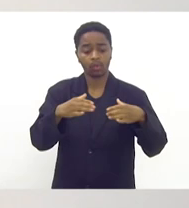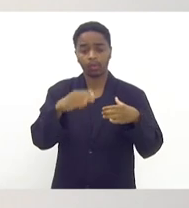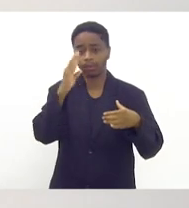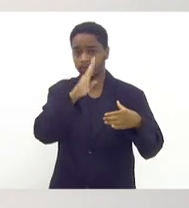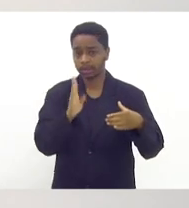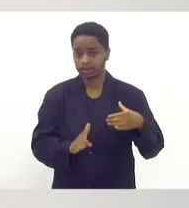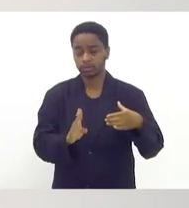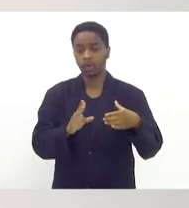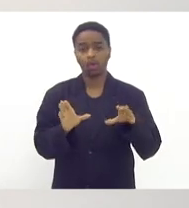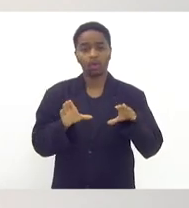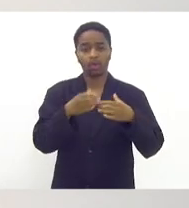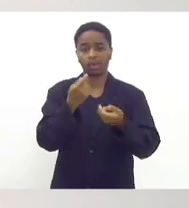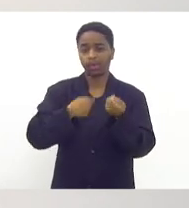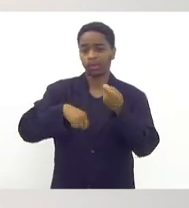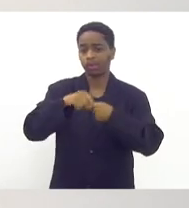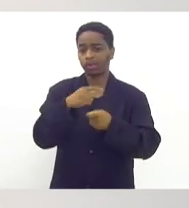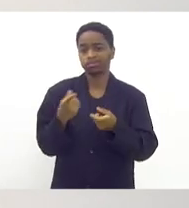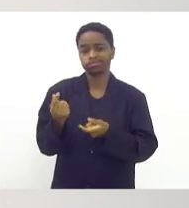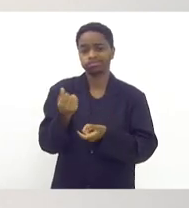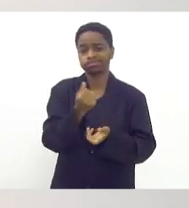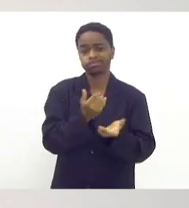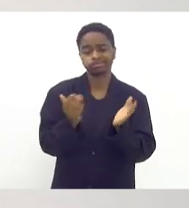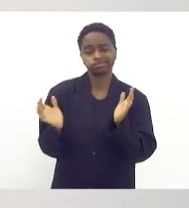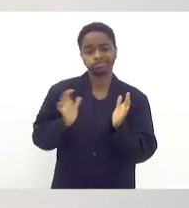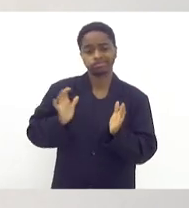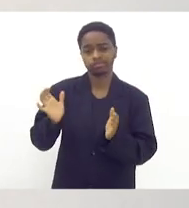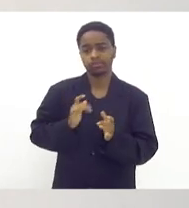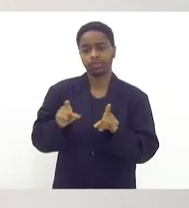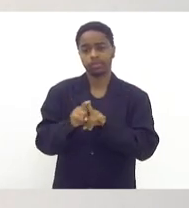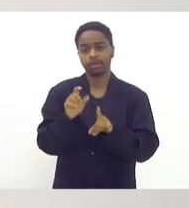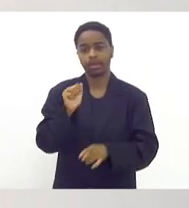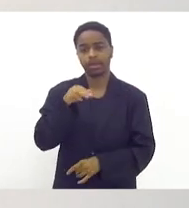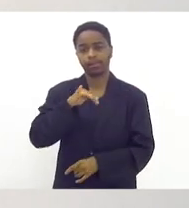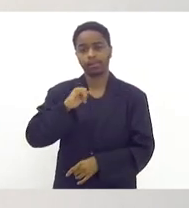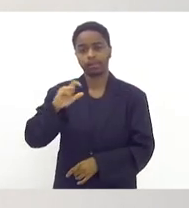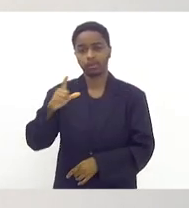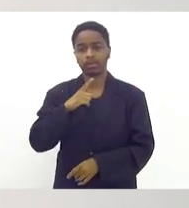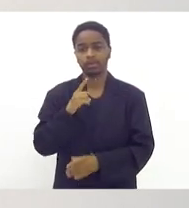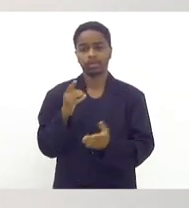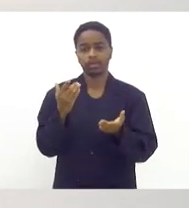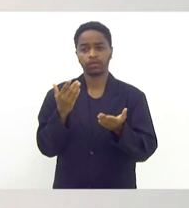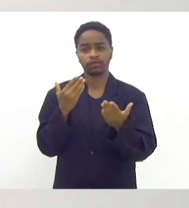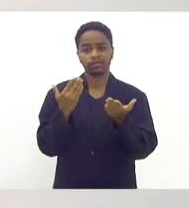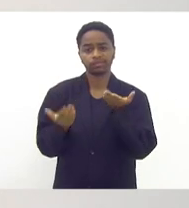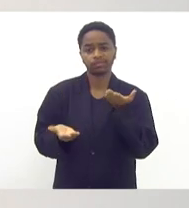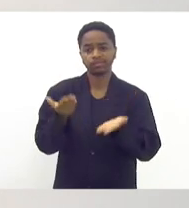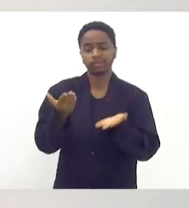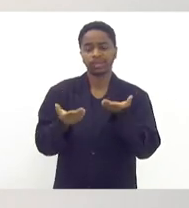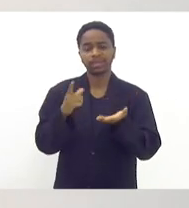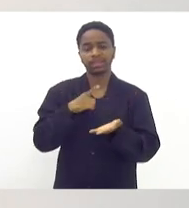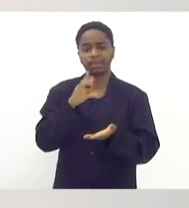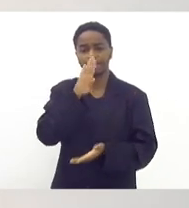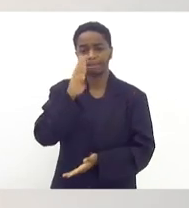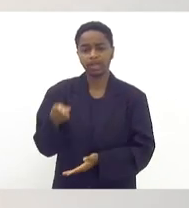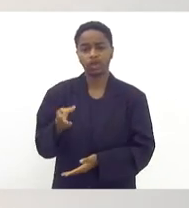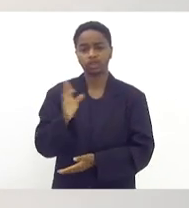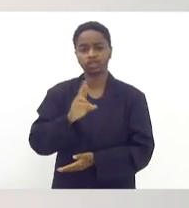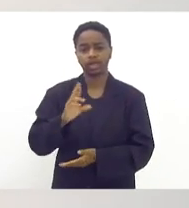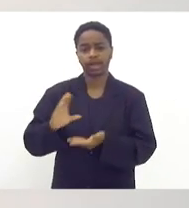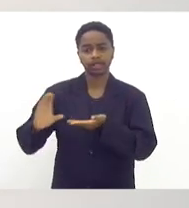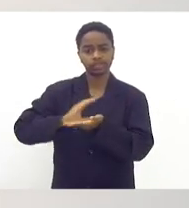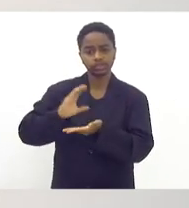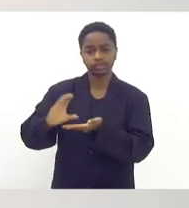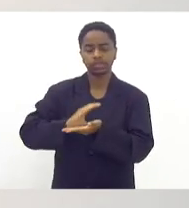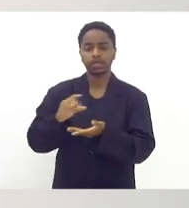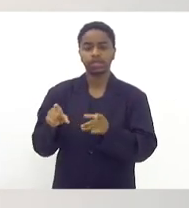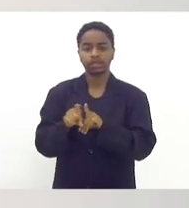maior grupo econômico a 1000 no último balanço que eu olhei era bilhões eu tenho liminar na